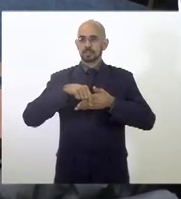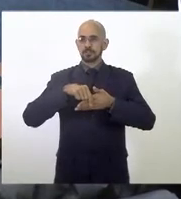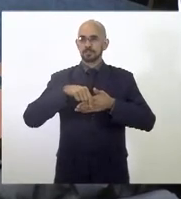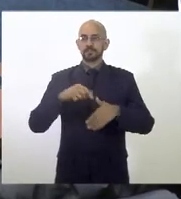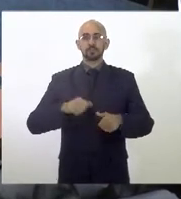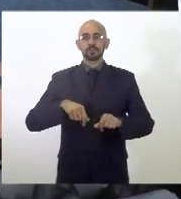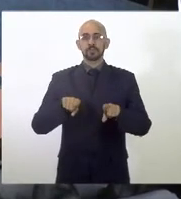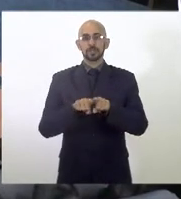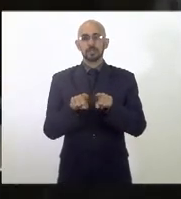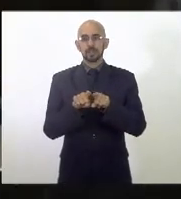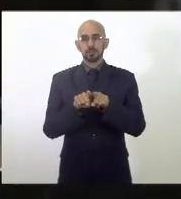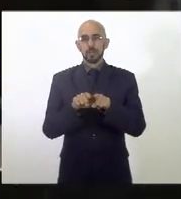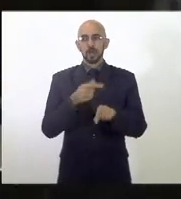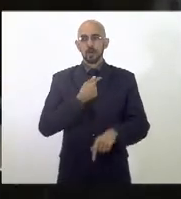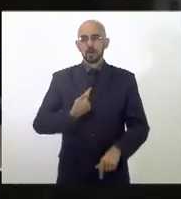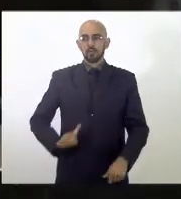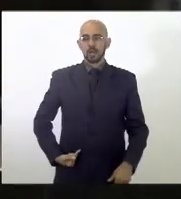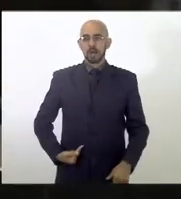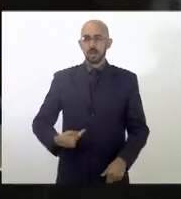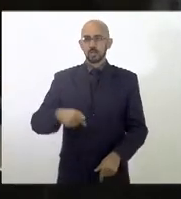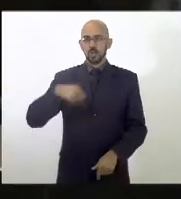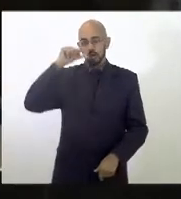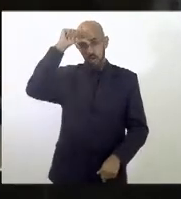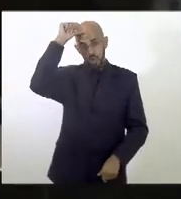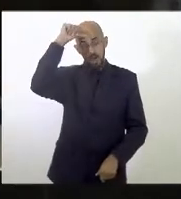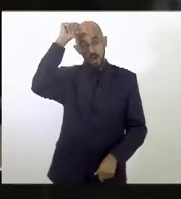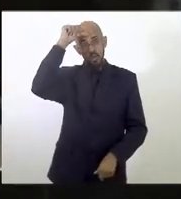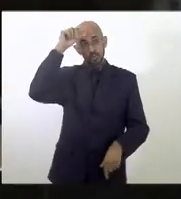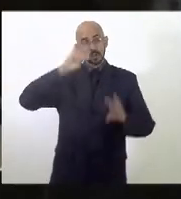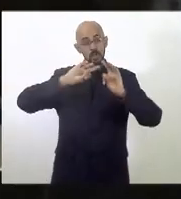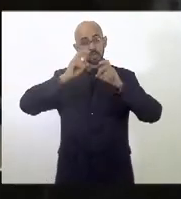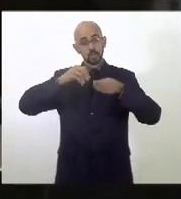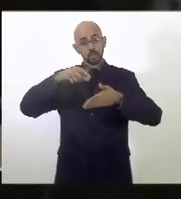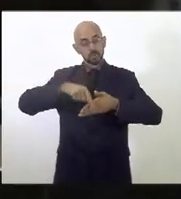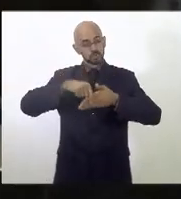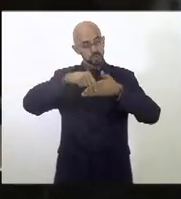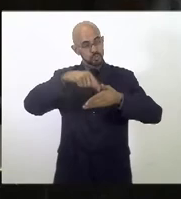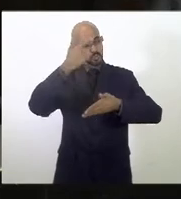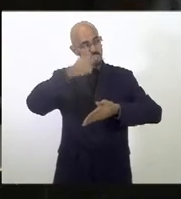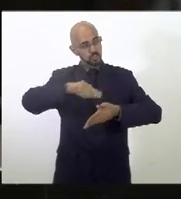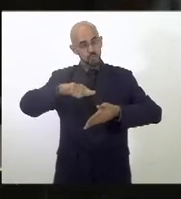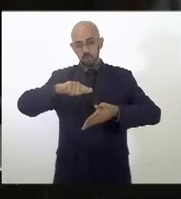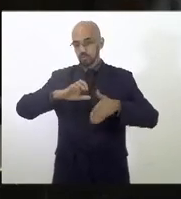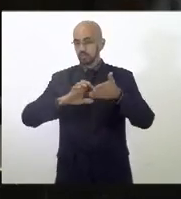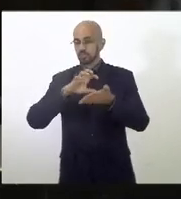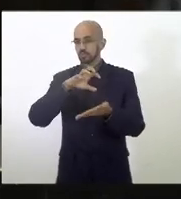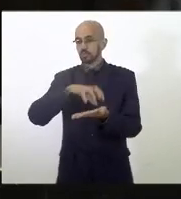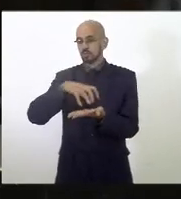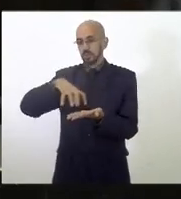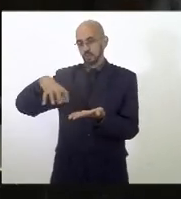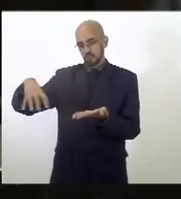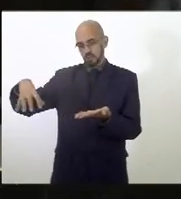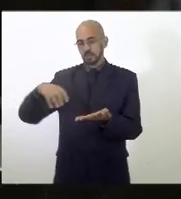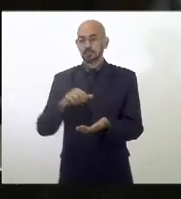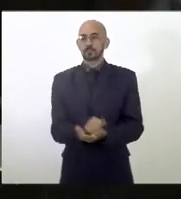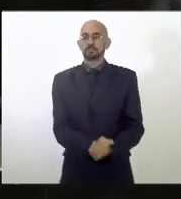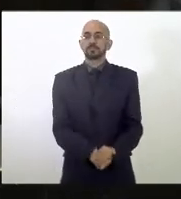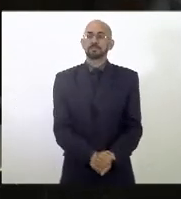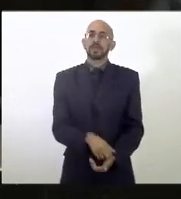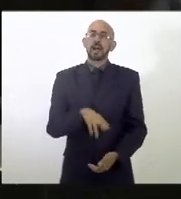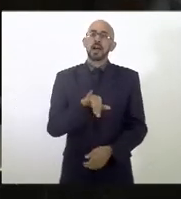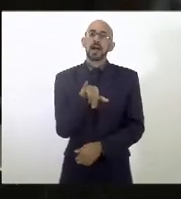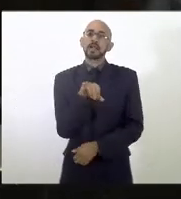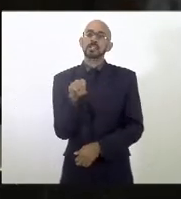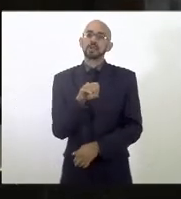Cláudio Castro, quero cumprimentar todas as autoridades presentes, todos os demais participantes. A Reindústria é